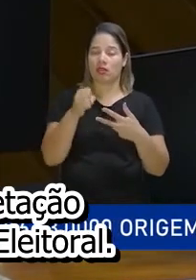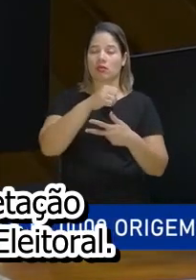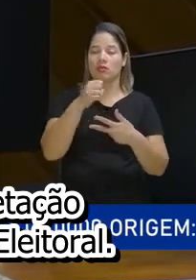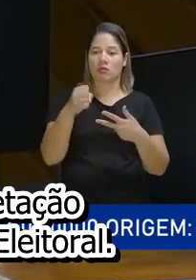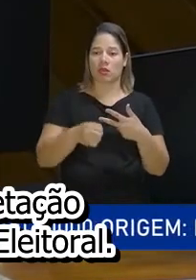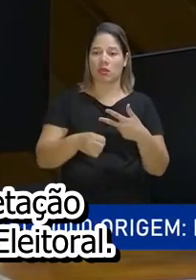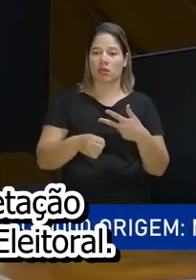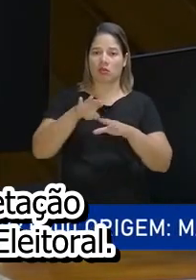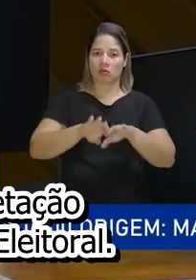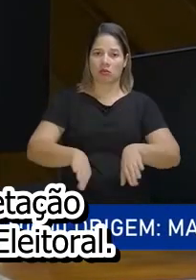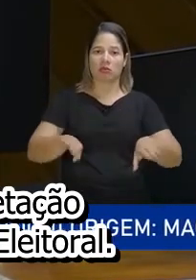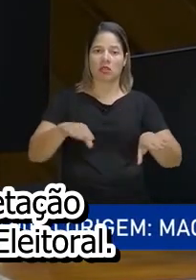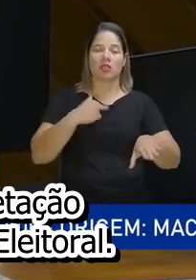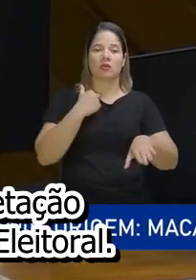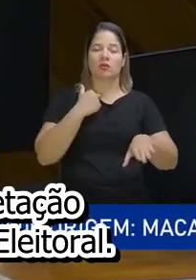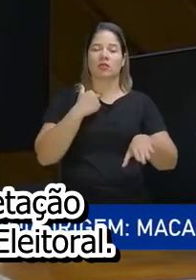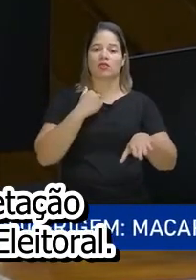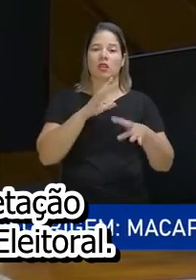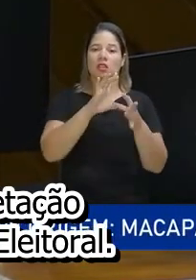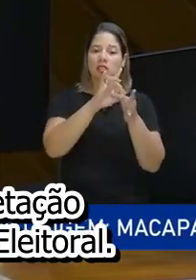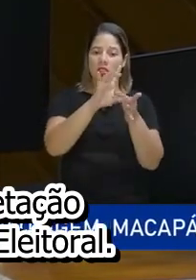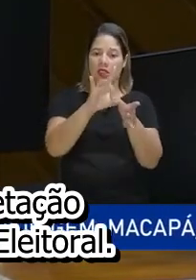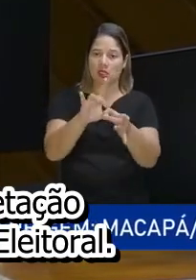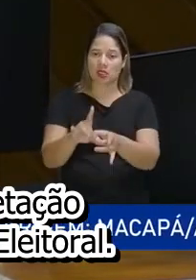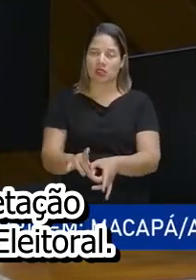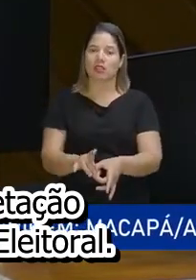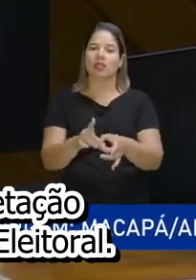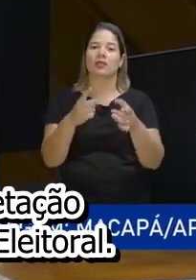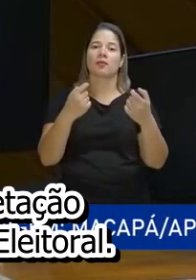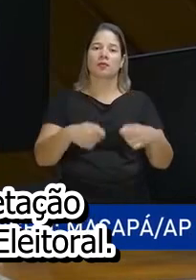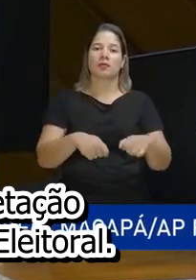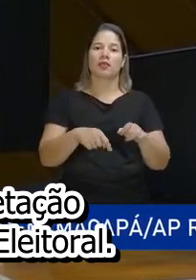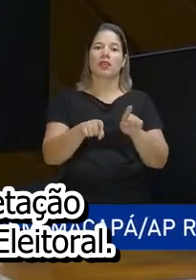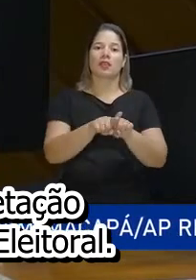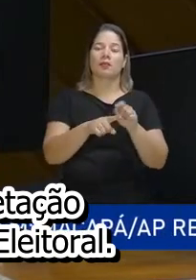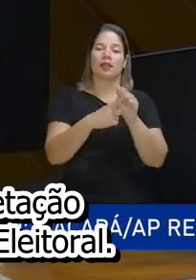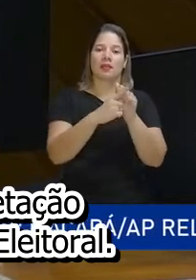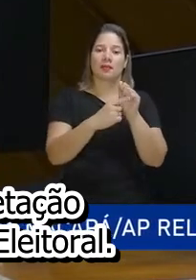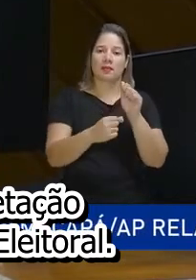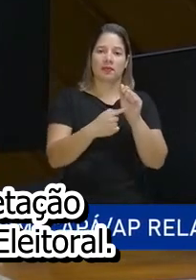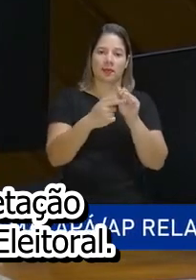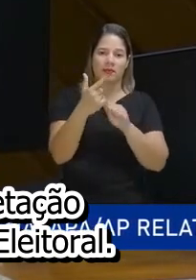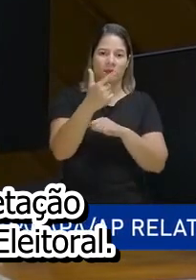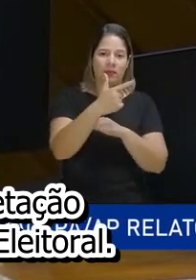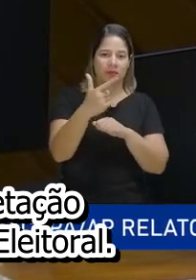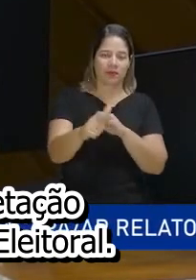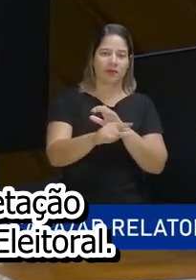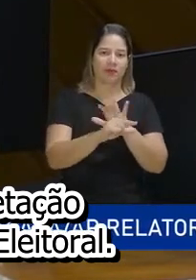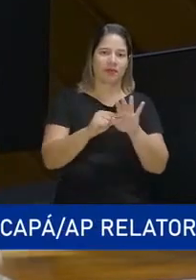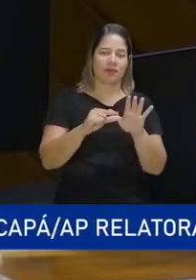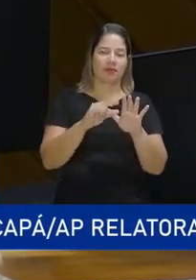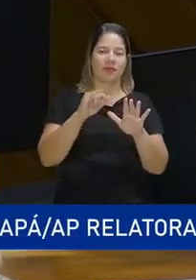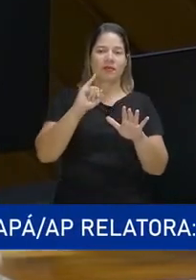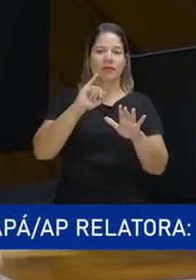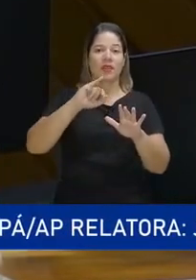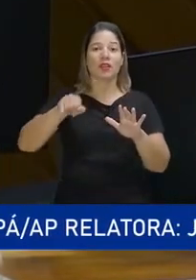disso, não se trata de conferir uma interpretação extensiva ao artigo 22, inciso 1